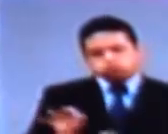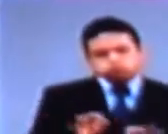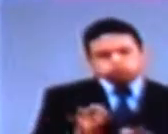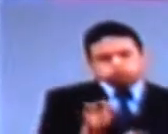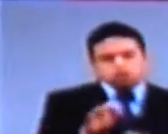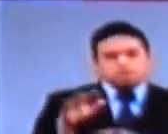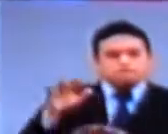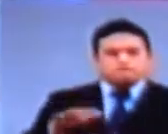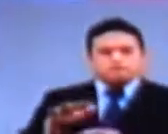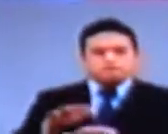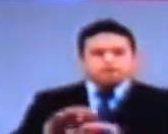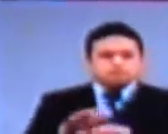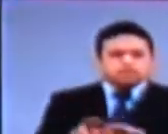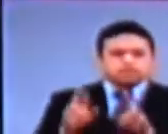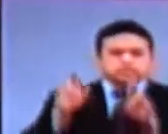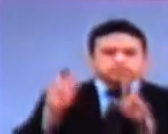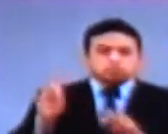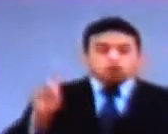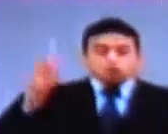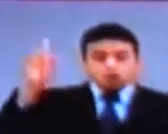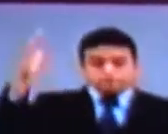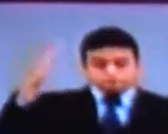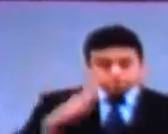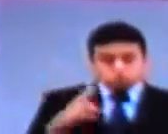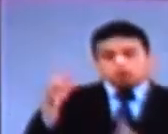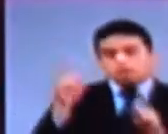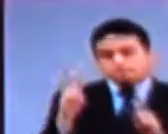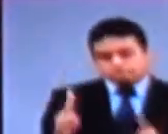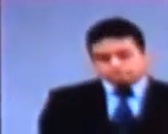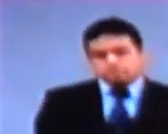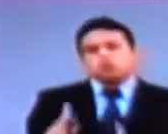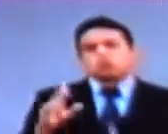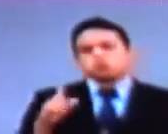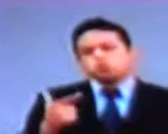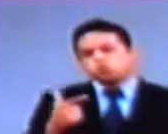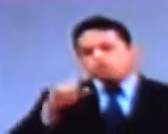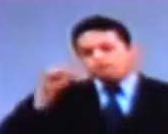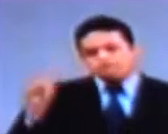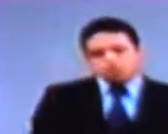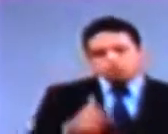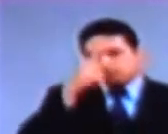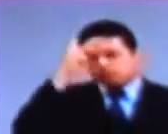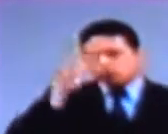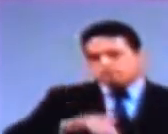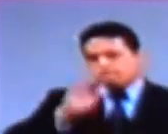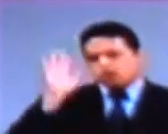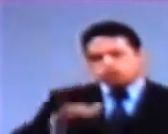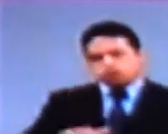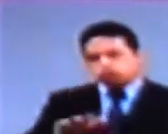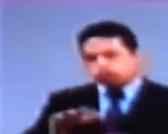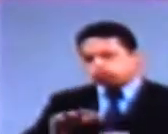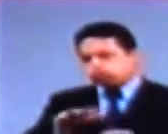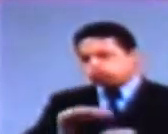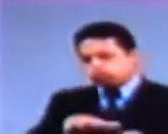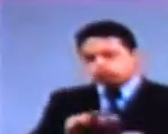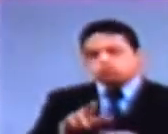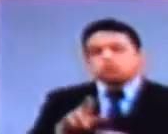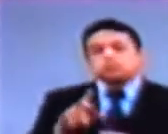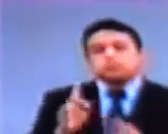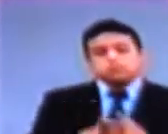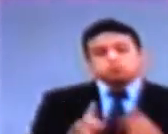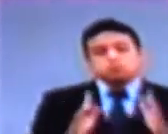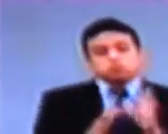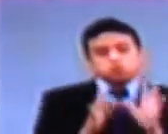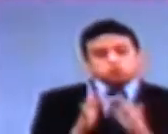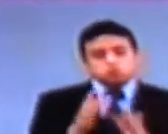quiser, estará mais de 2 milhões de pessoas, um evento de paz, um evento sadio, um evento onde o próprio